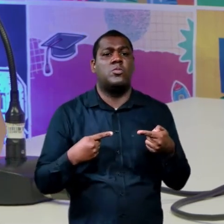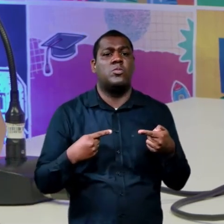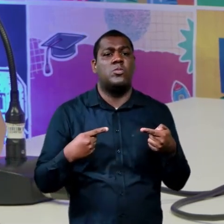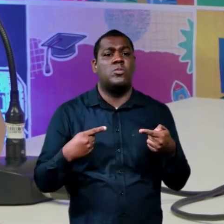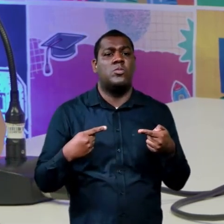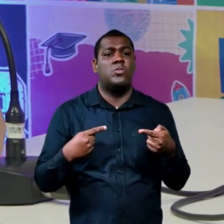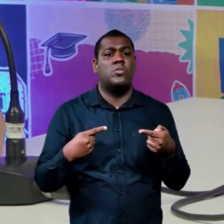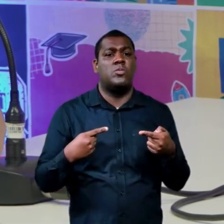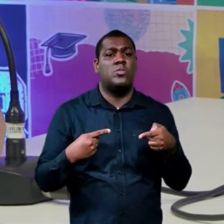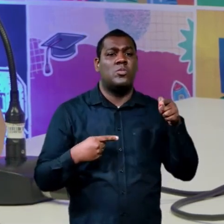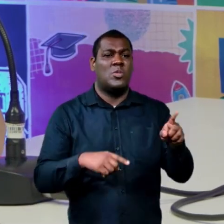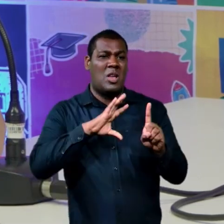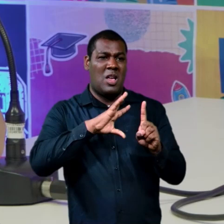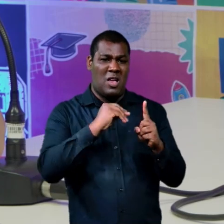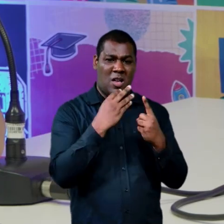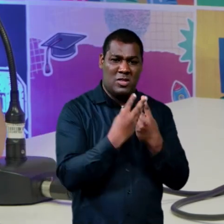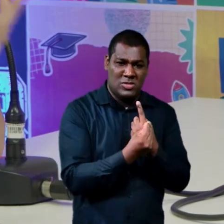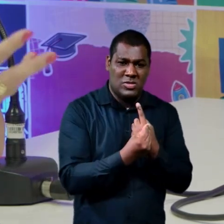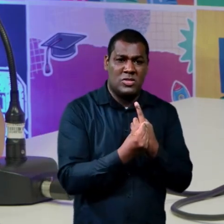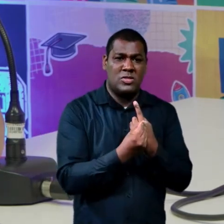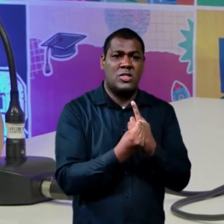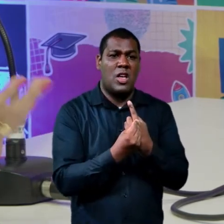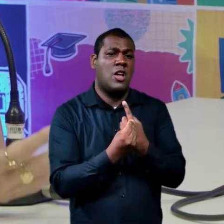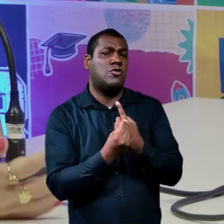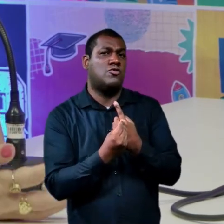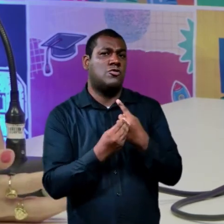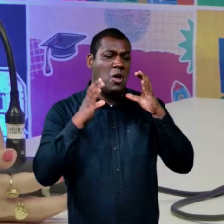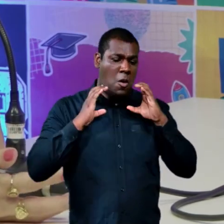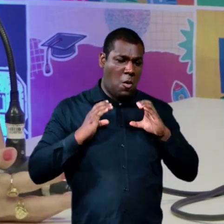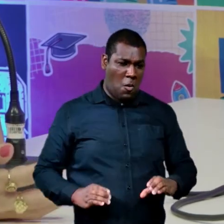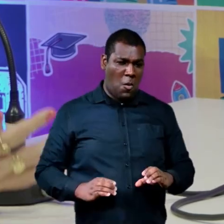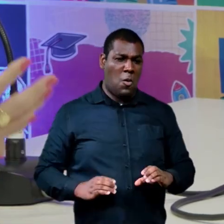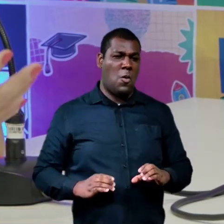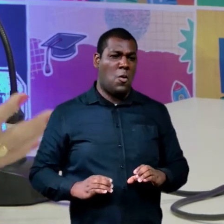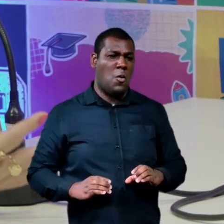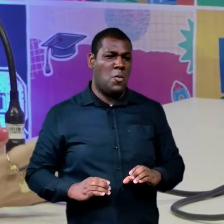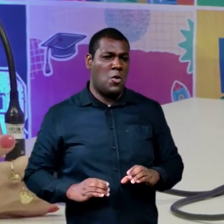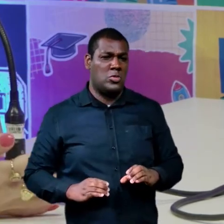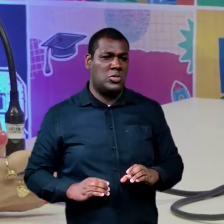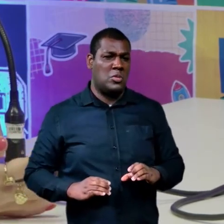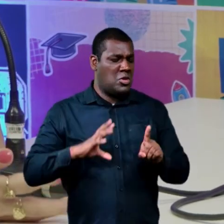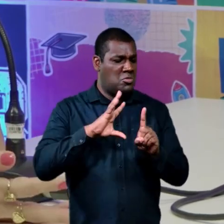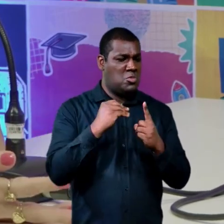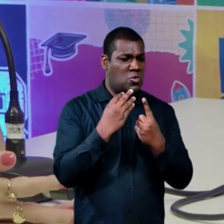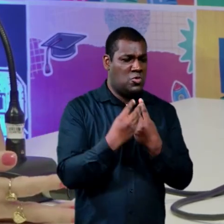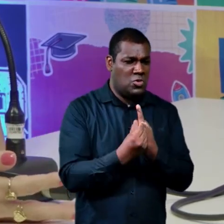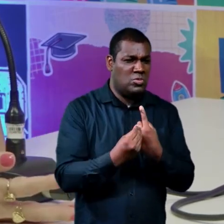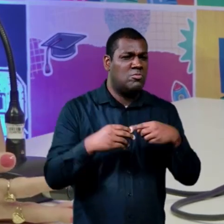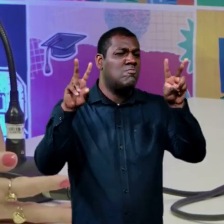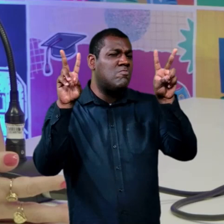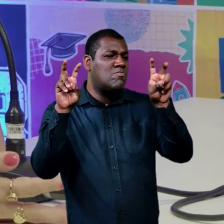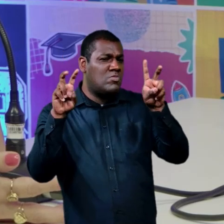qual a diferença entre assédio sexual, condutas e outras condutas de natureza sexual? Como é que esse tema ele é abordado